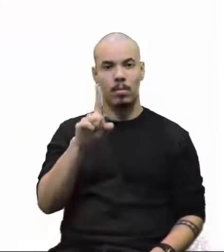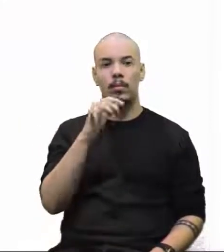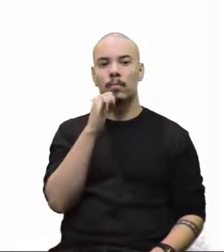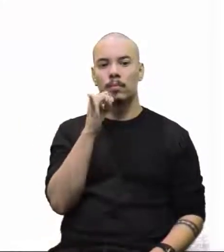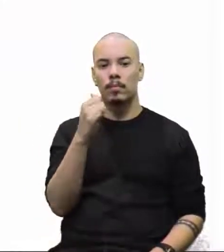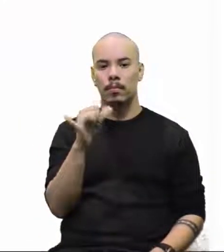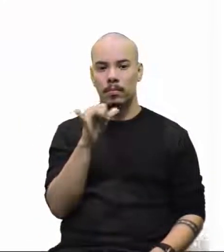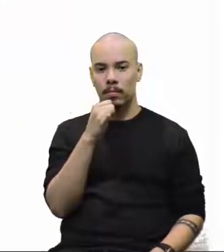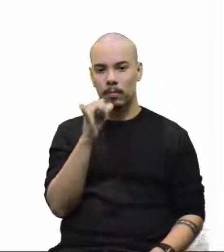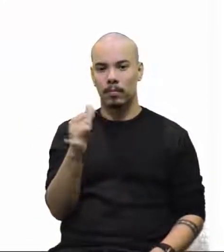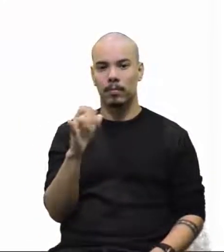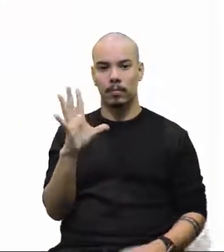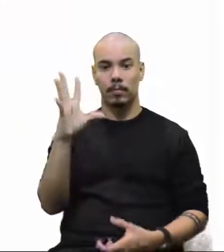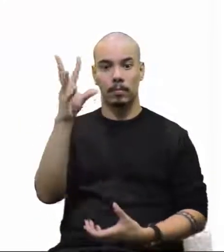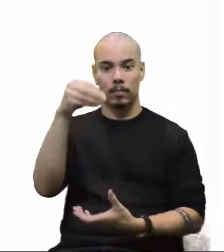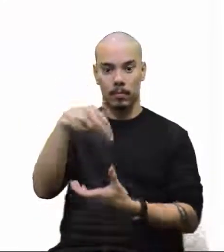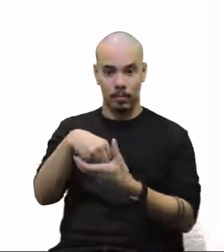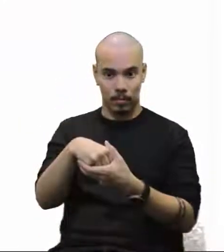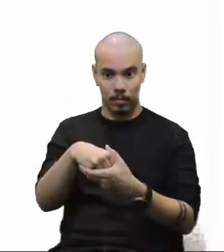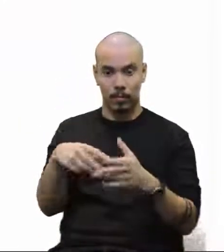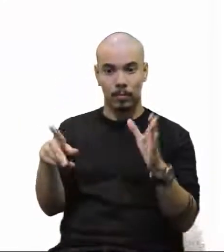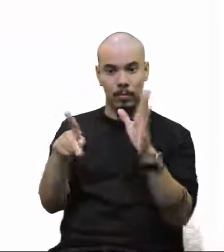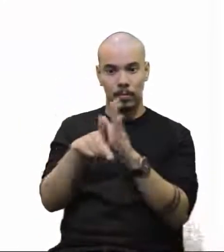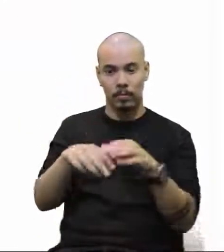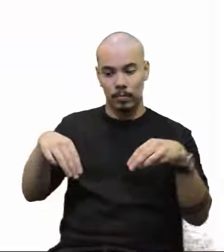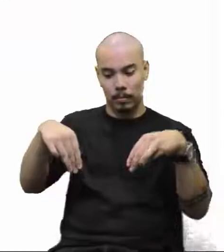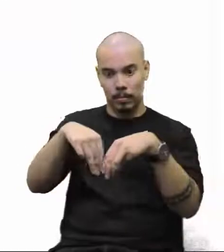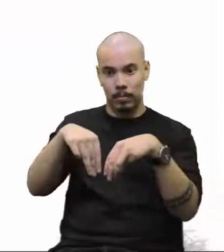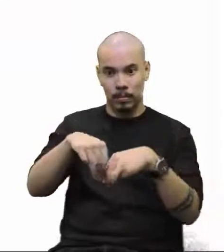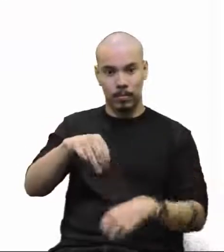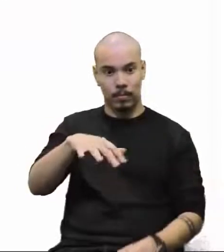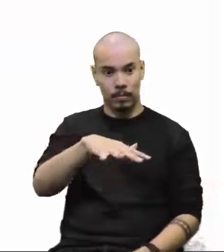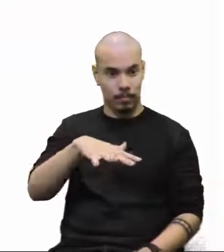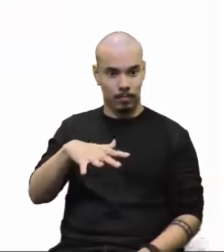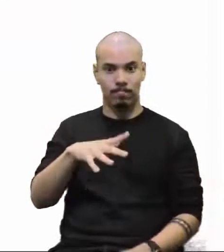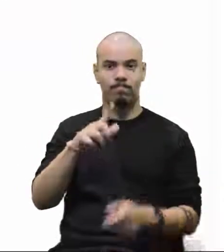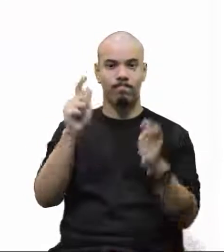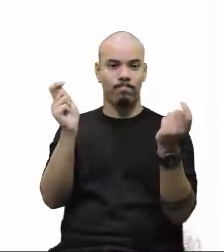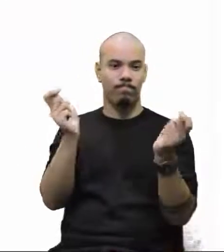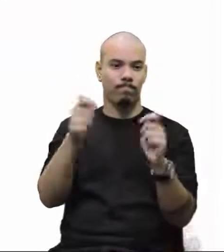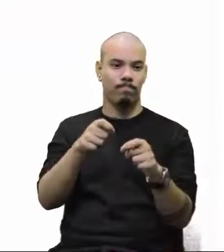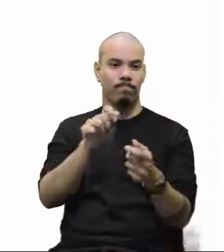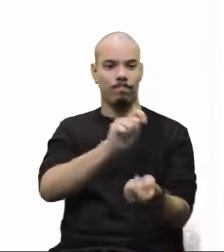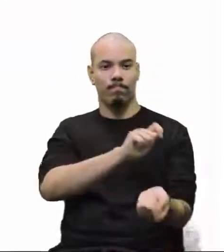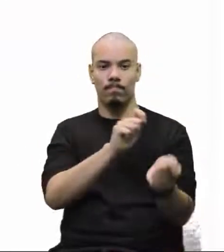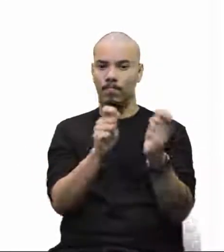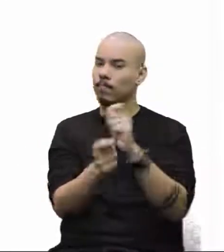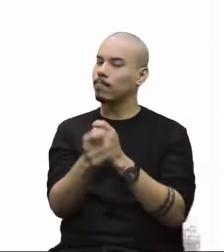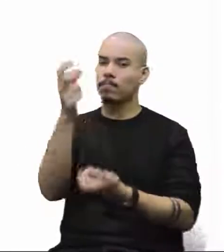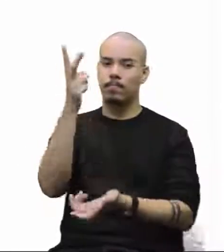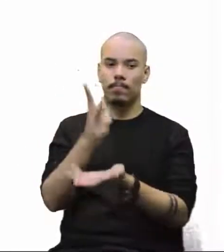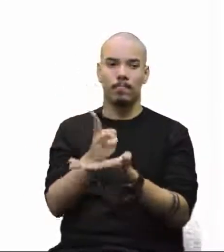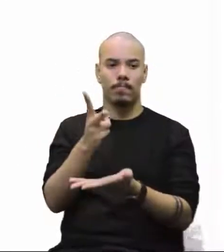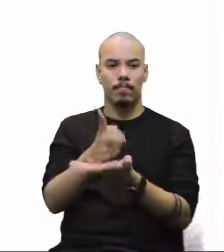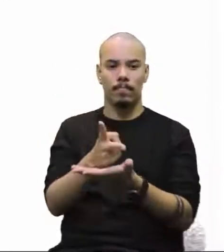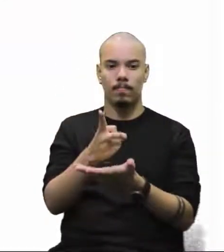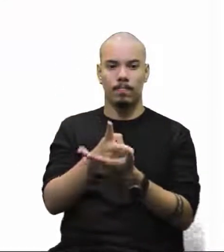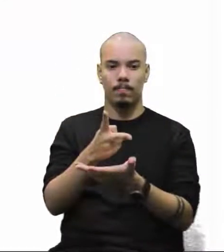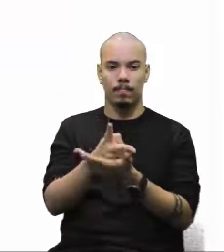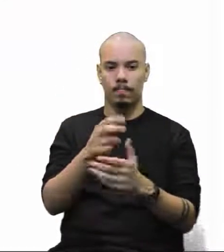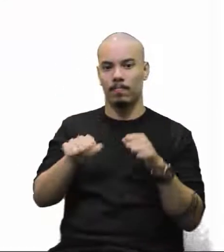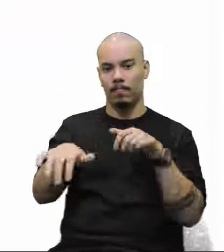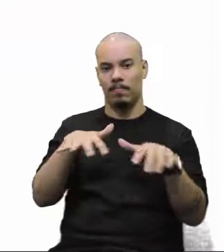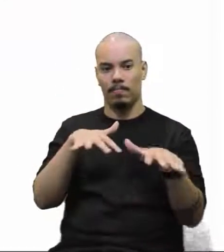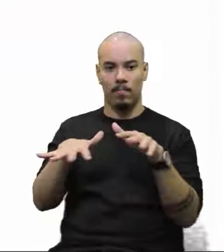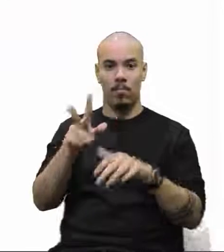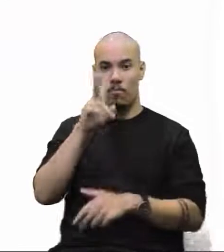elétrica submetida a um campo magnético sofre, olha só, sempre a ação de uma